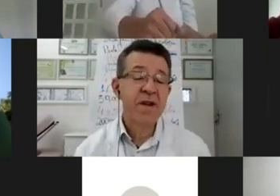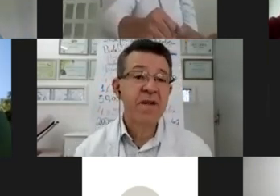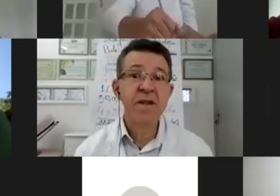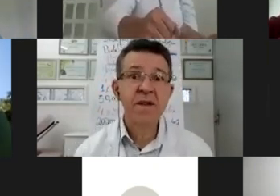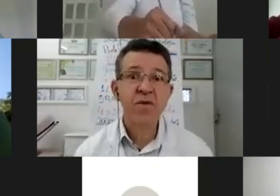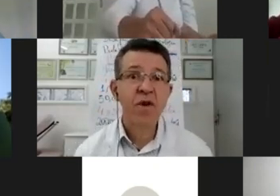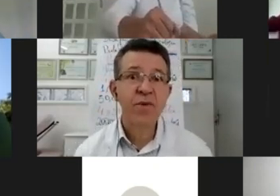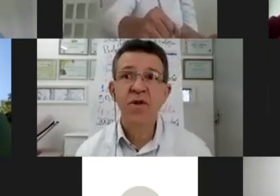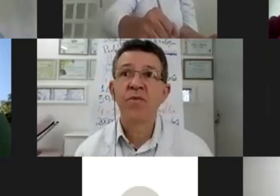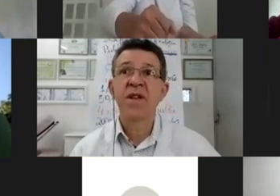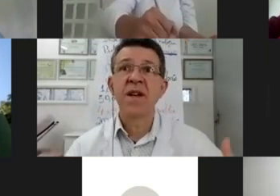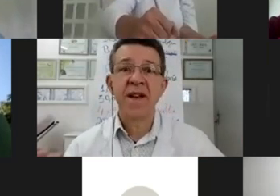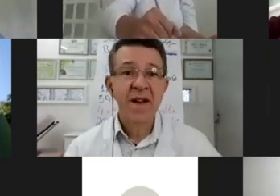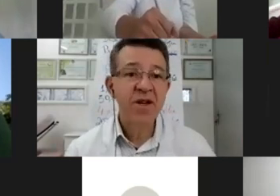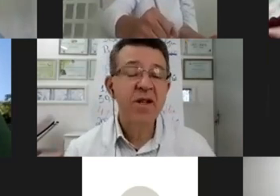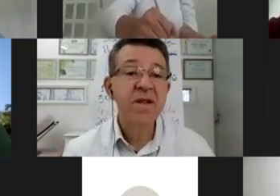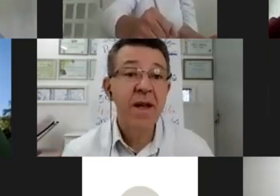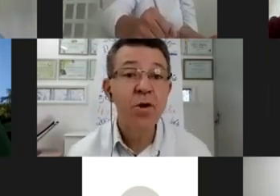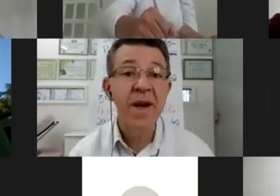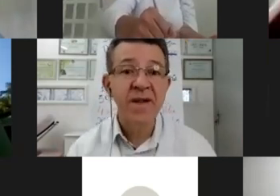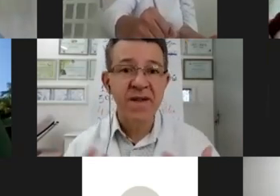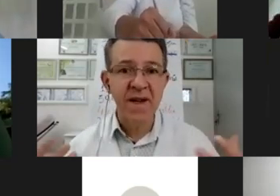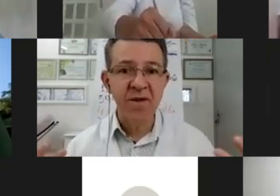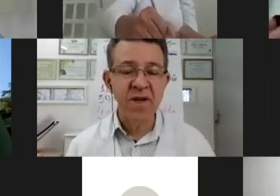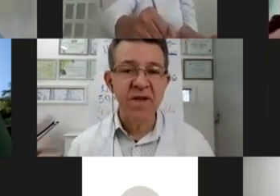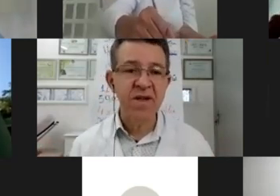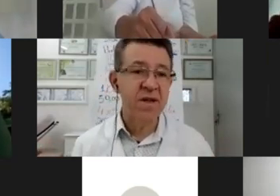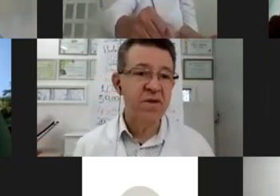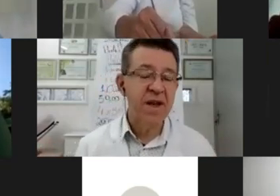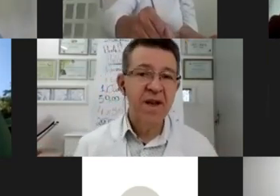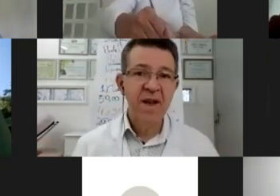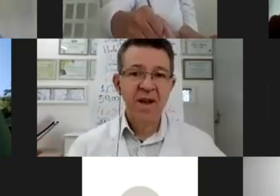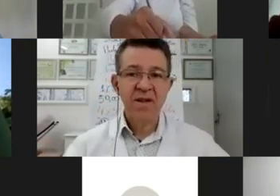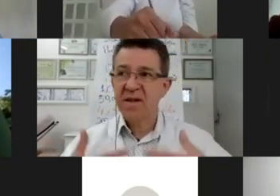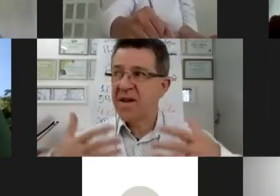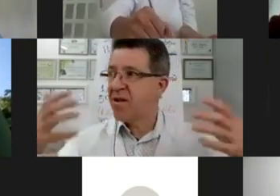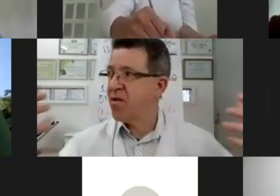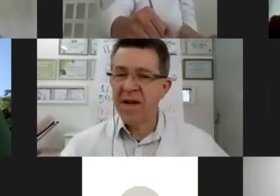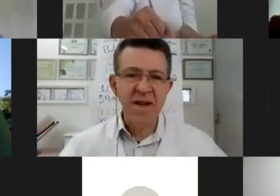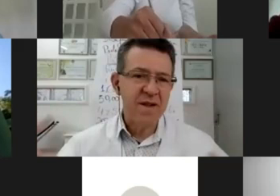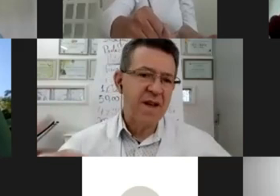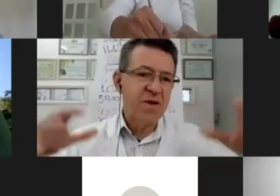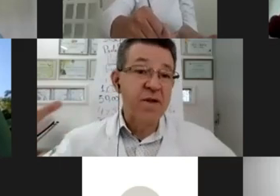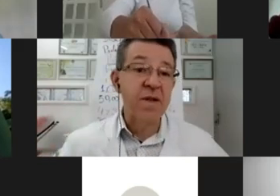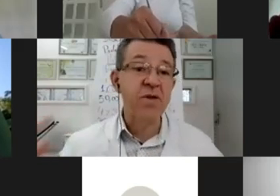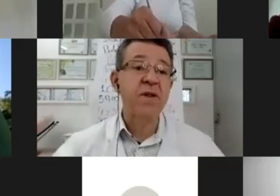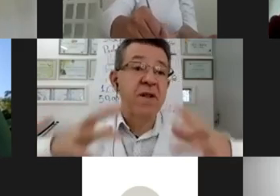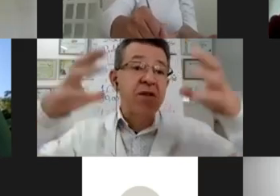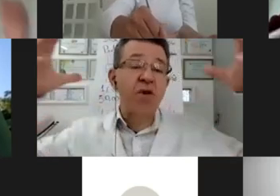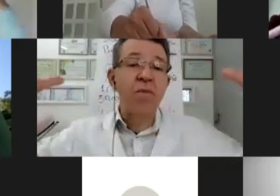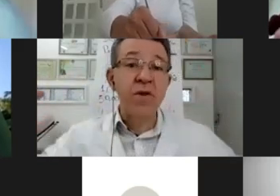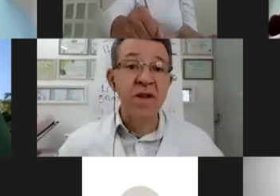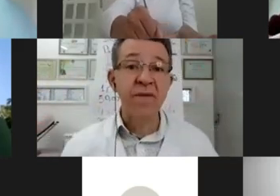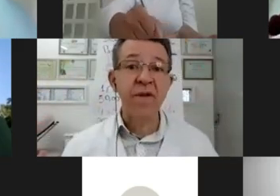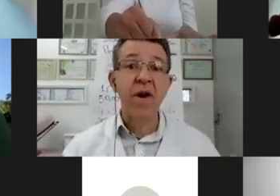faz um exercício, o corpo se comunica, né? A gente sente o prazer do exercício, né? A serotonina, aquelas coisas todas,